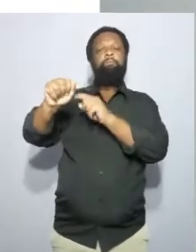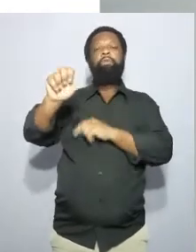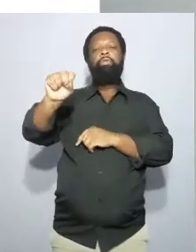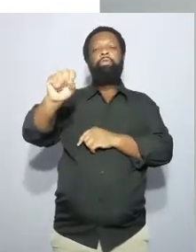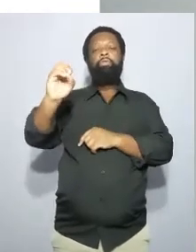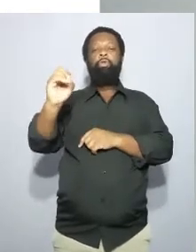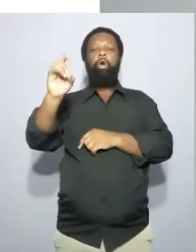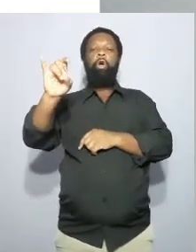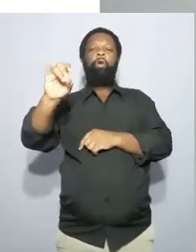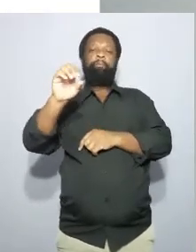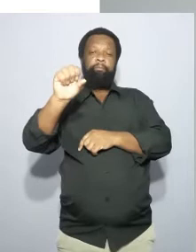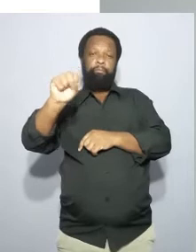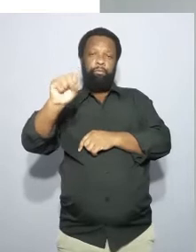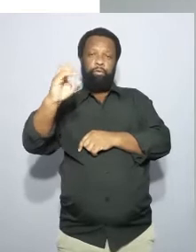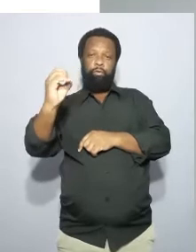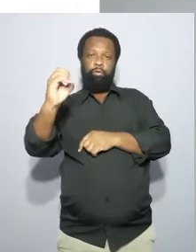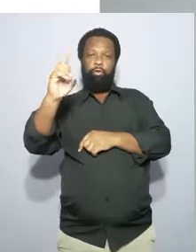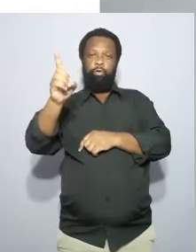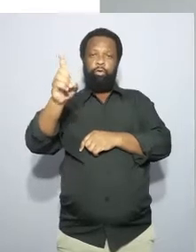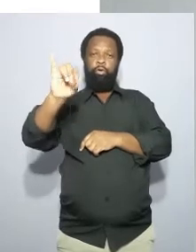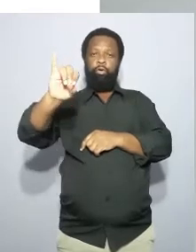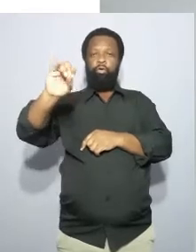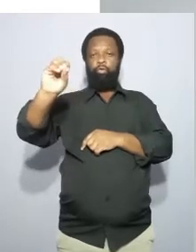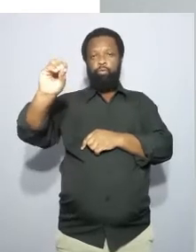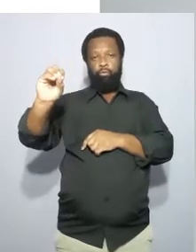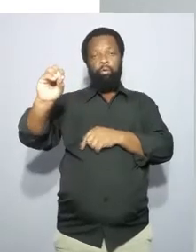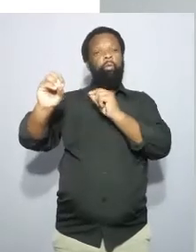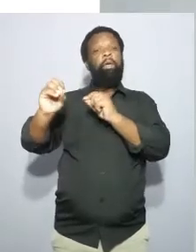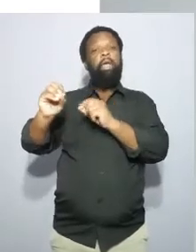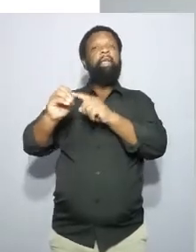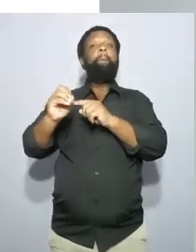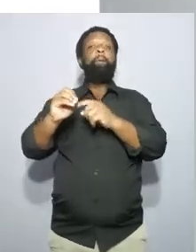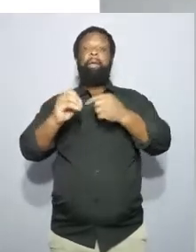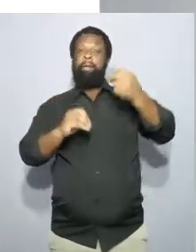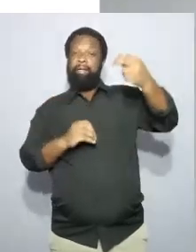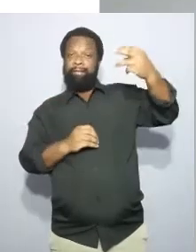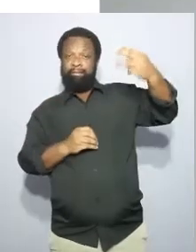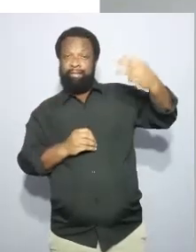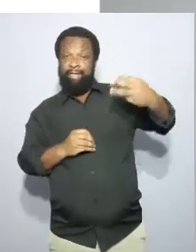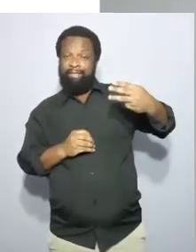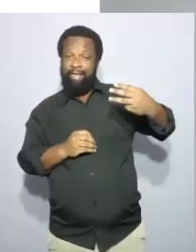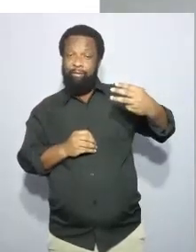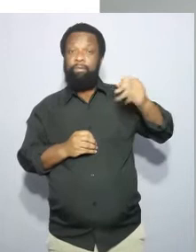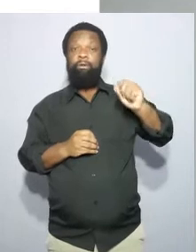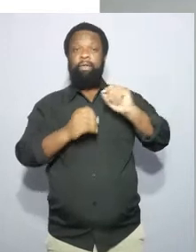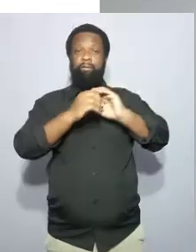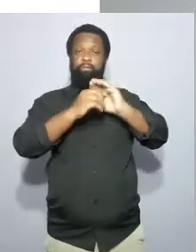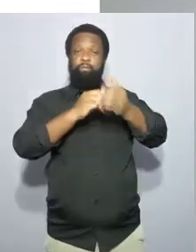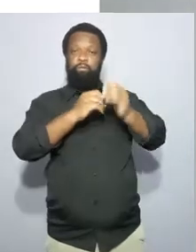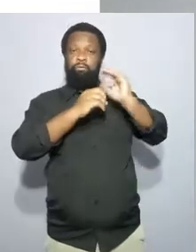está no segundo período, então tem duas camadas. O sódio está no terceiro período, então tem três